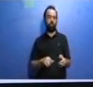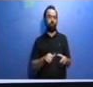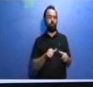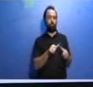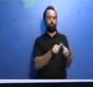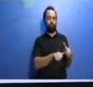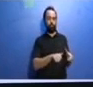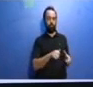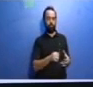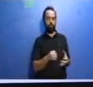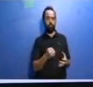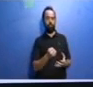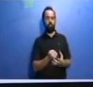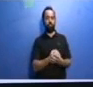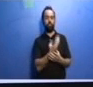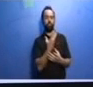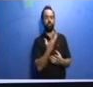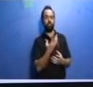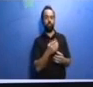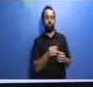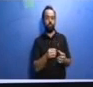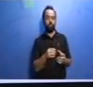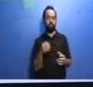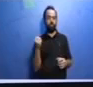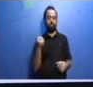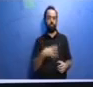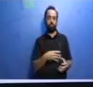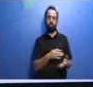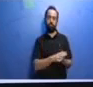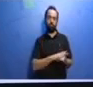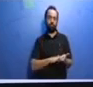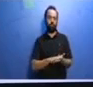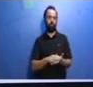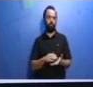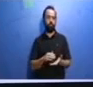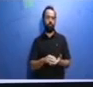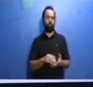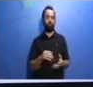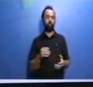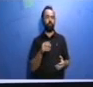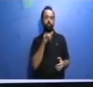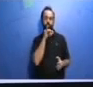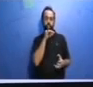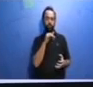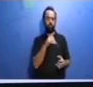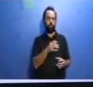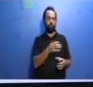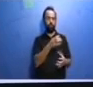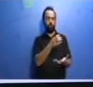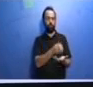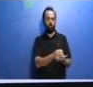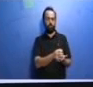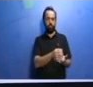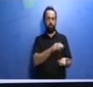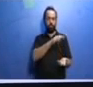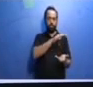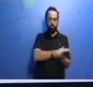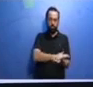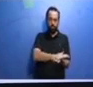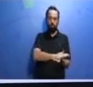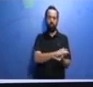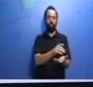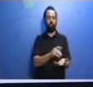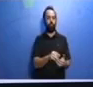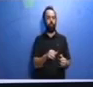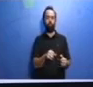O exemplo, uma latinha de alumínio que a gente amassa. Após ela ser amassada, ela continua sendo a mesma latinha de